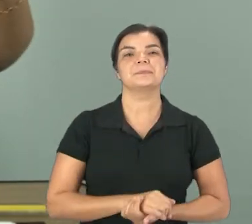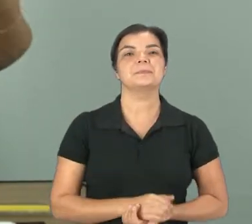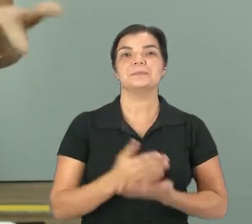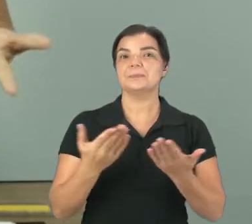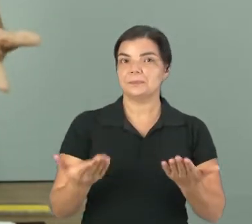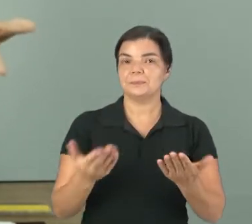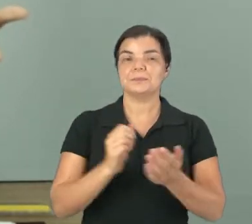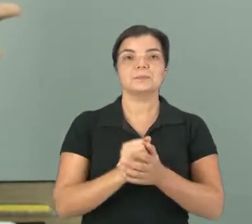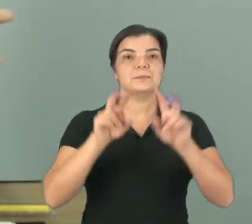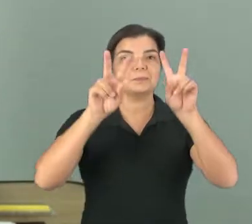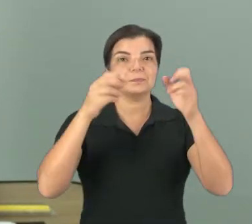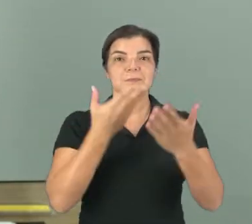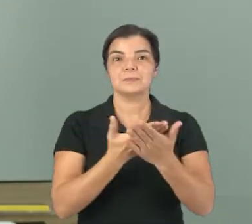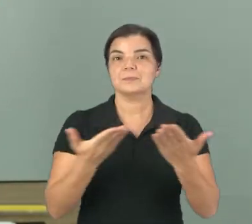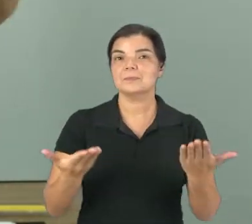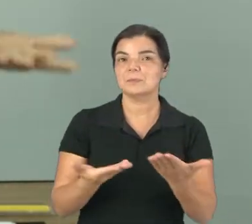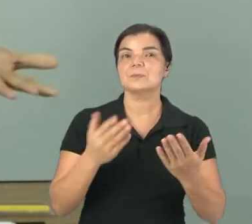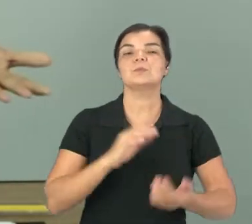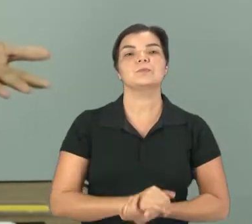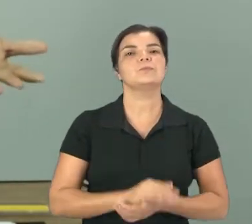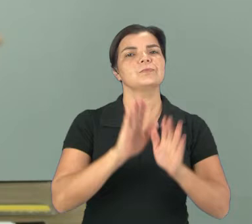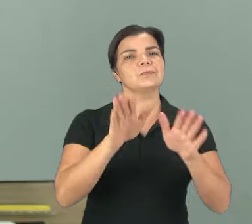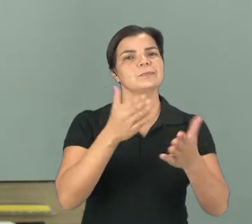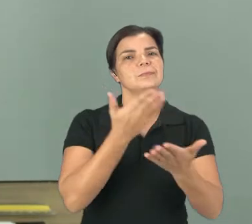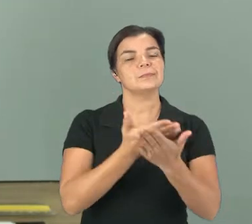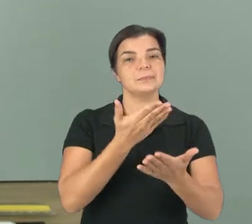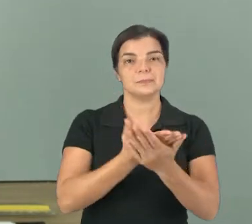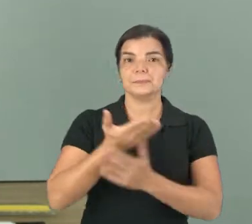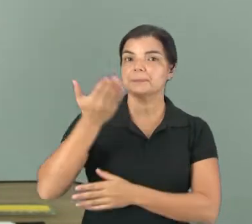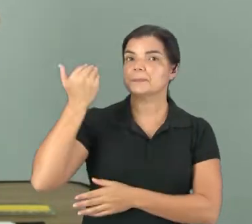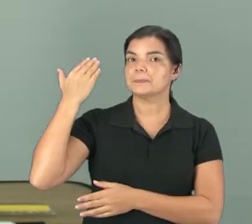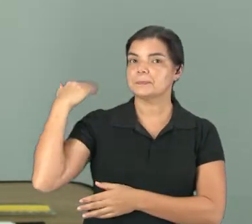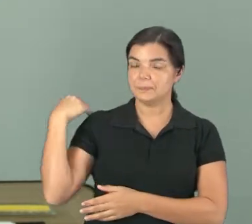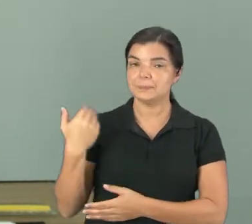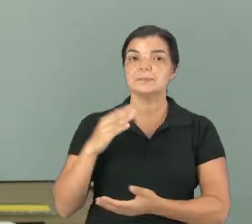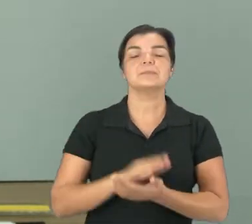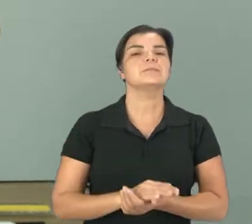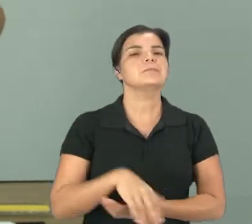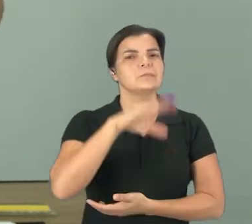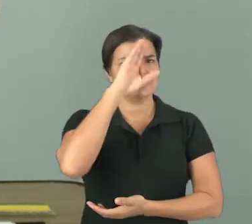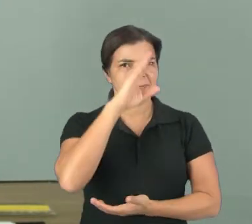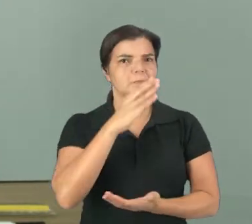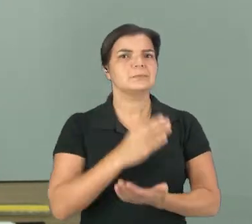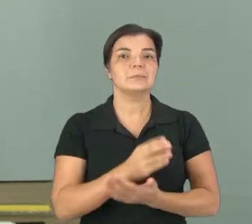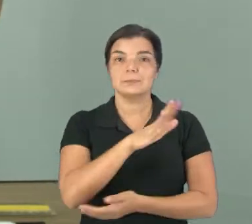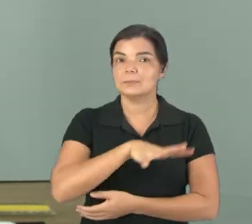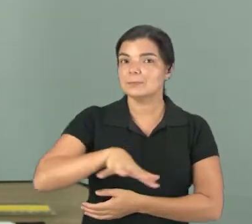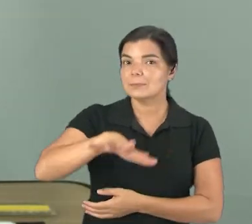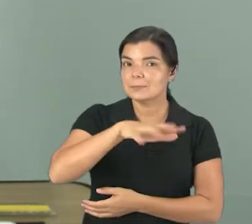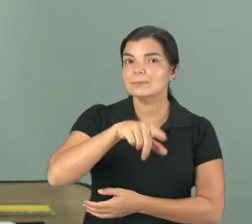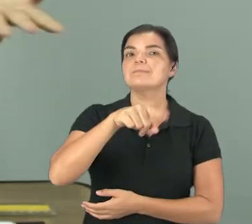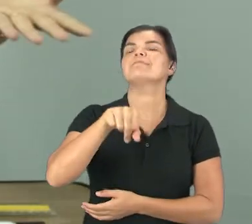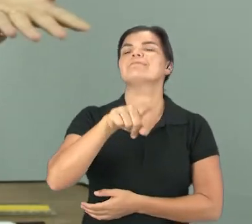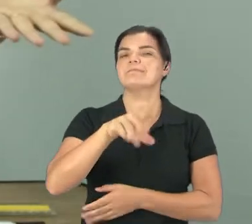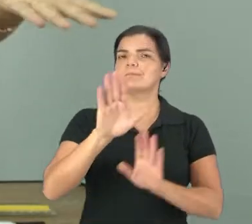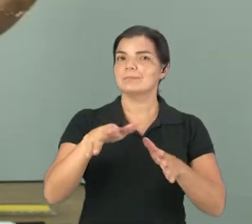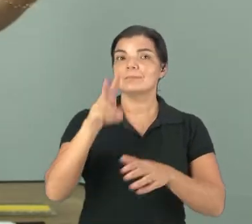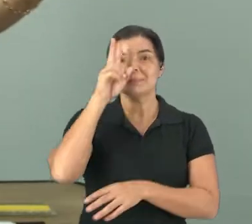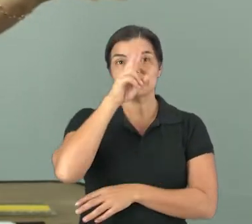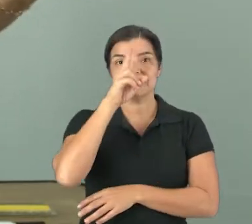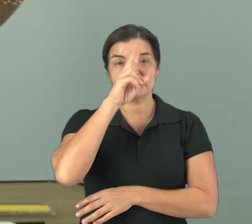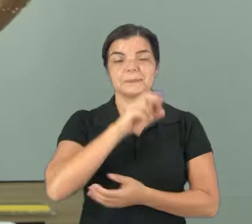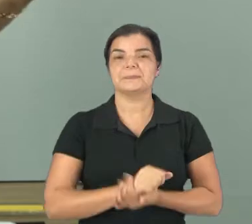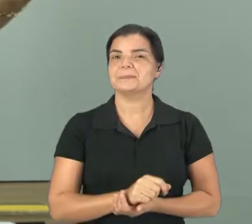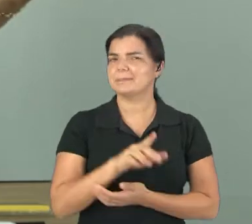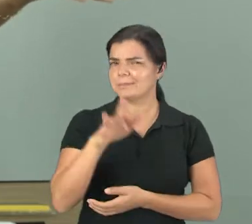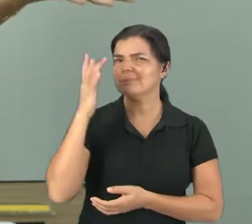Bom, o nosso assunto da aula de hoje já foi estudado em aulas anteriores, então eu acredito que a maioria de vocês estarão lembrados.